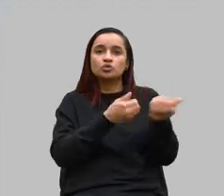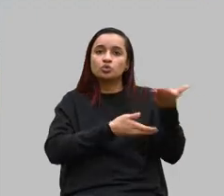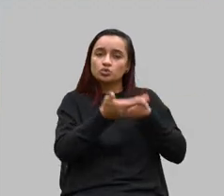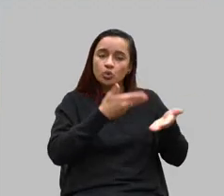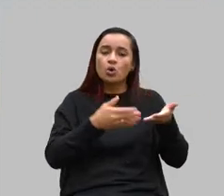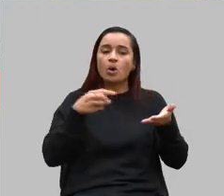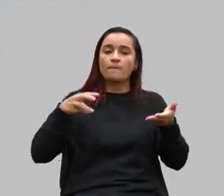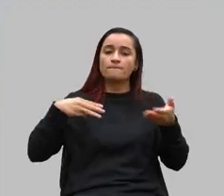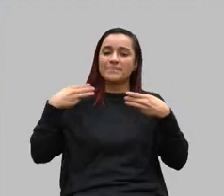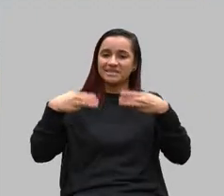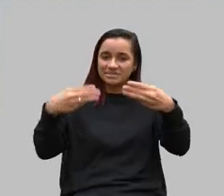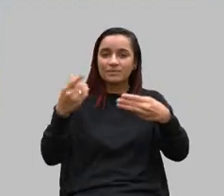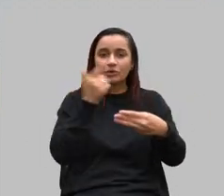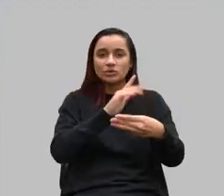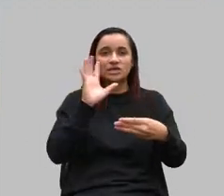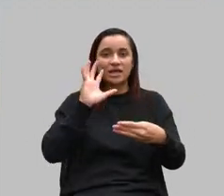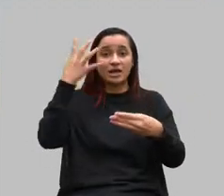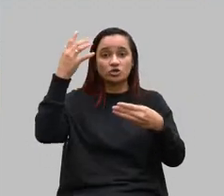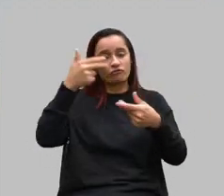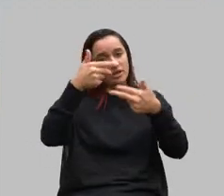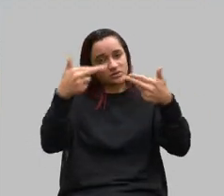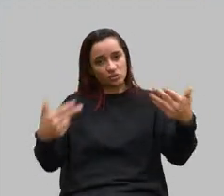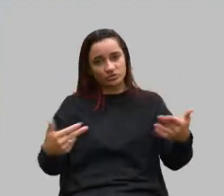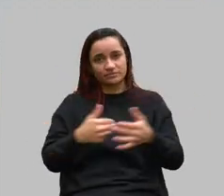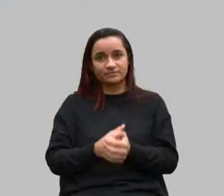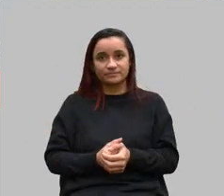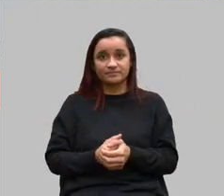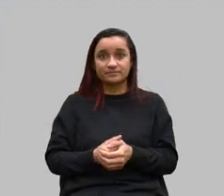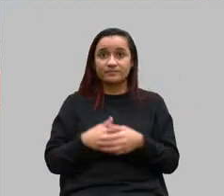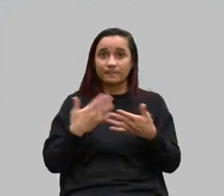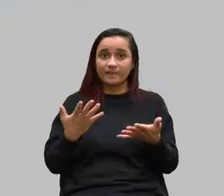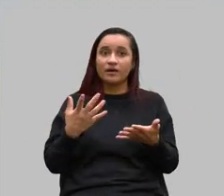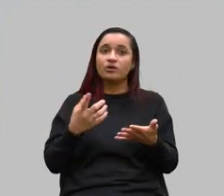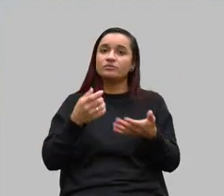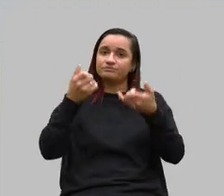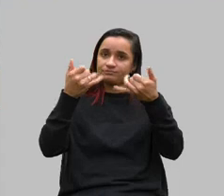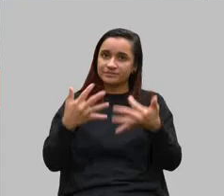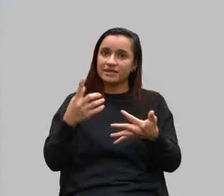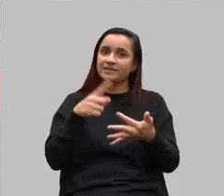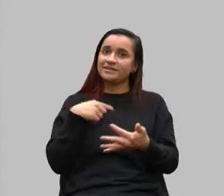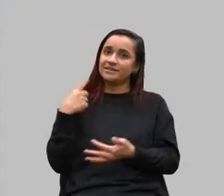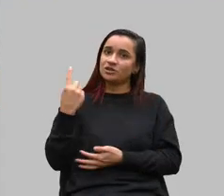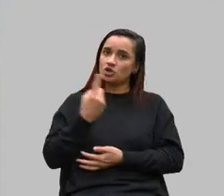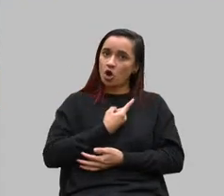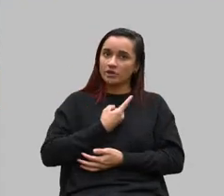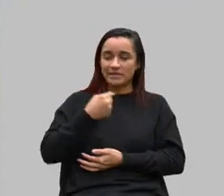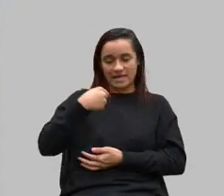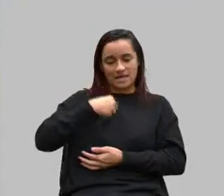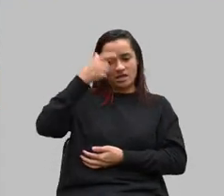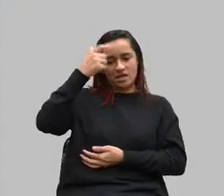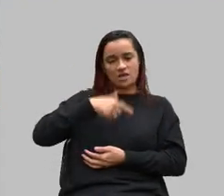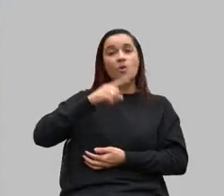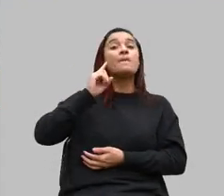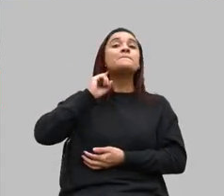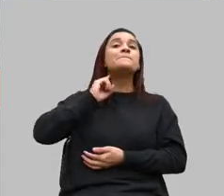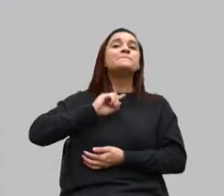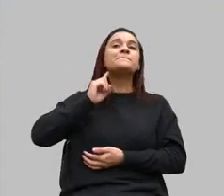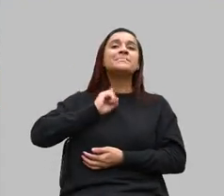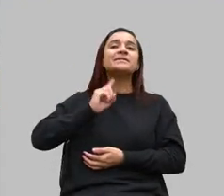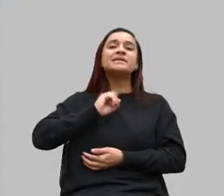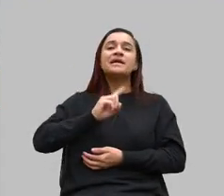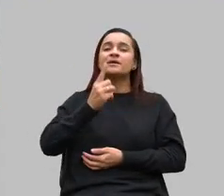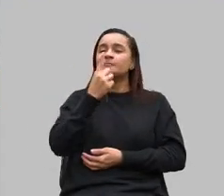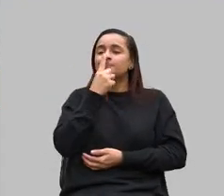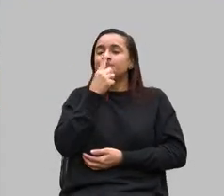resolver essas questões então digo que nós E aí eu digo porque eu sou um mineiro eh que